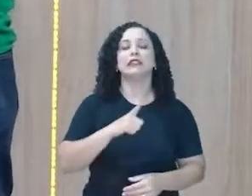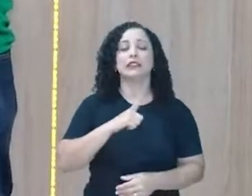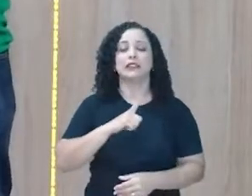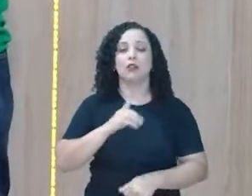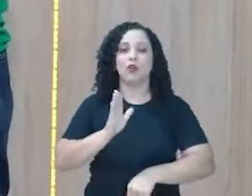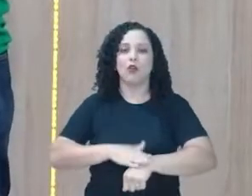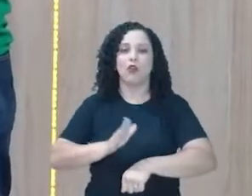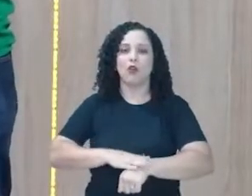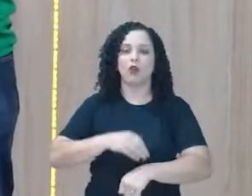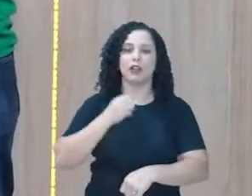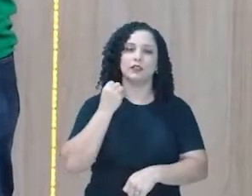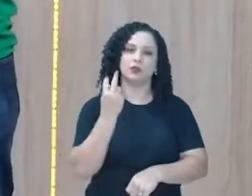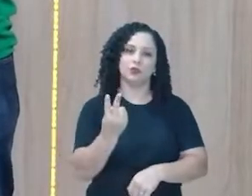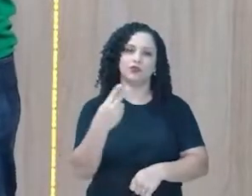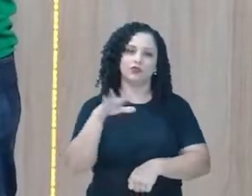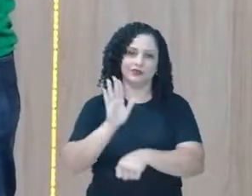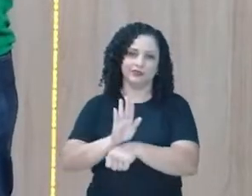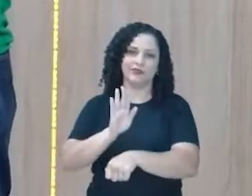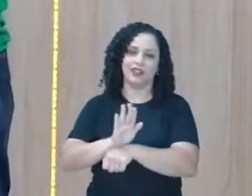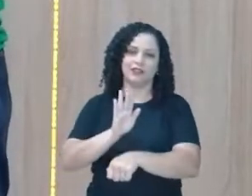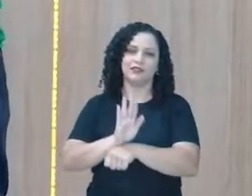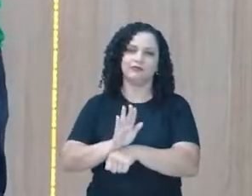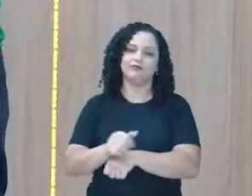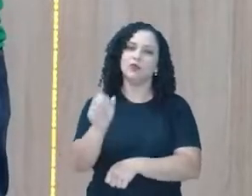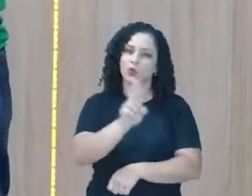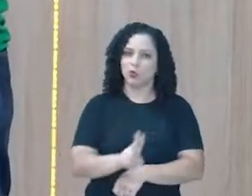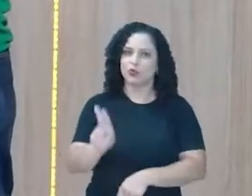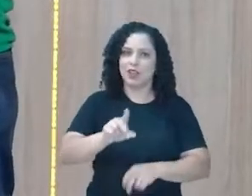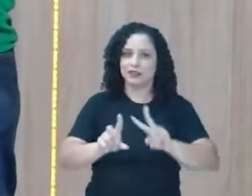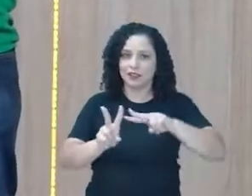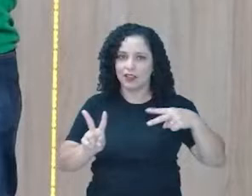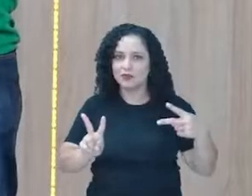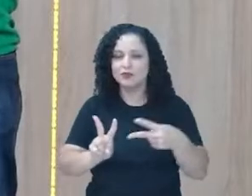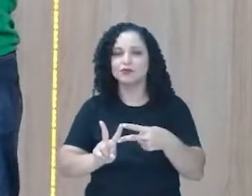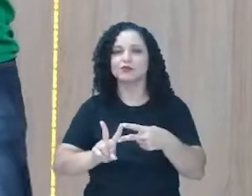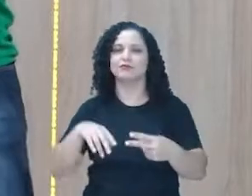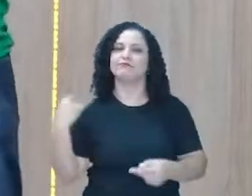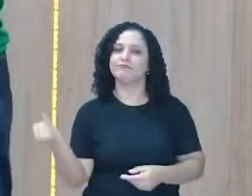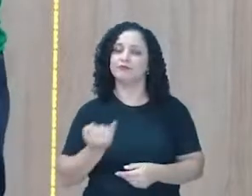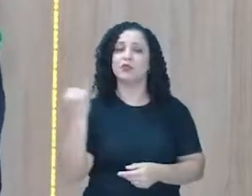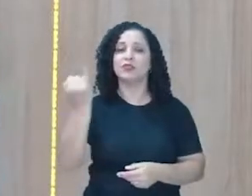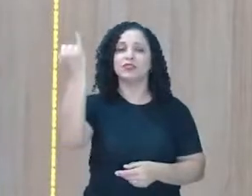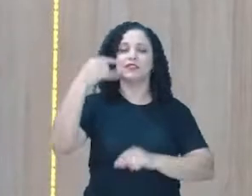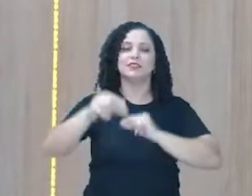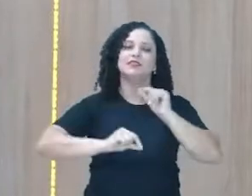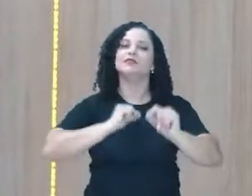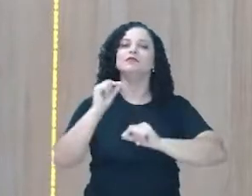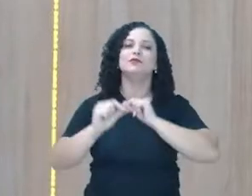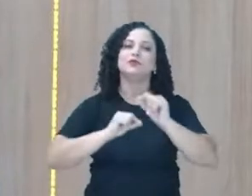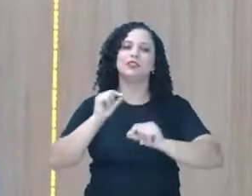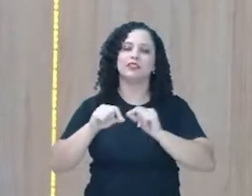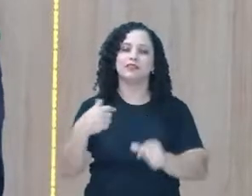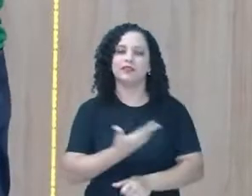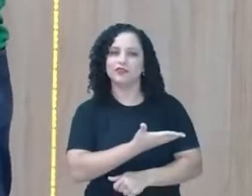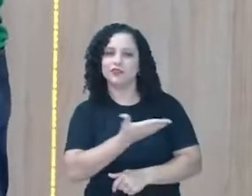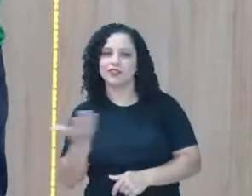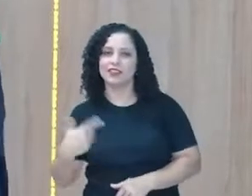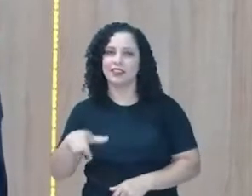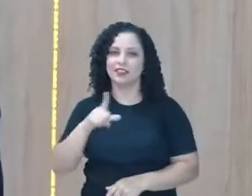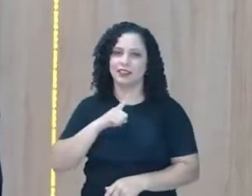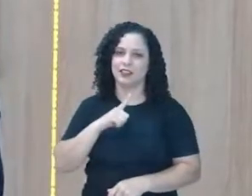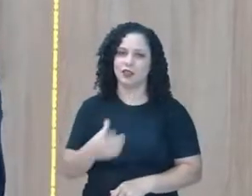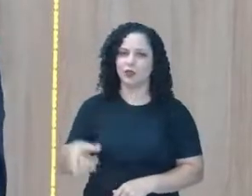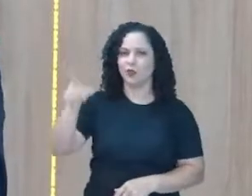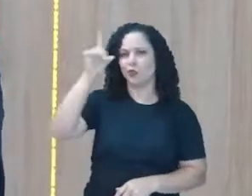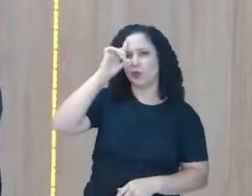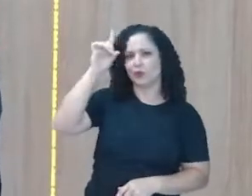está assistindo depois, né, pode utilizar esse recurso extra, né? Então, o importante é você trazer o estudo para o seu dia